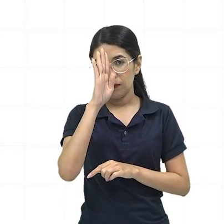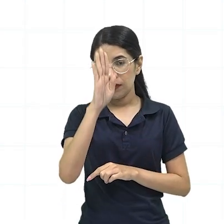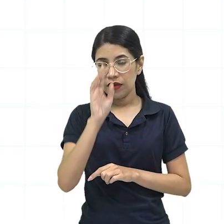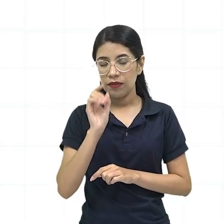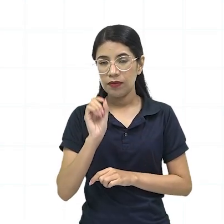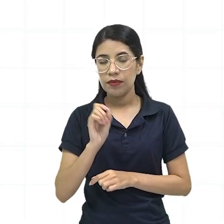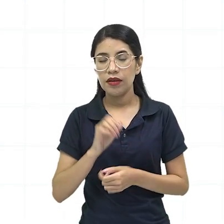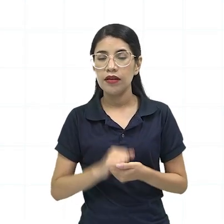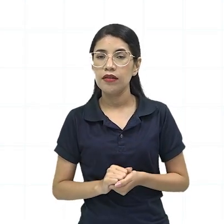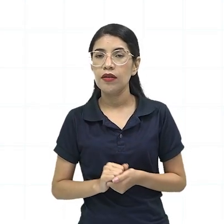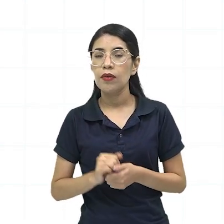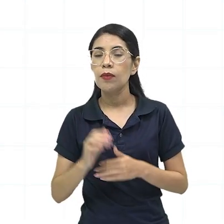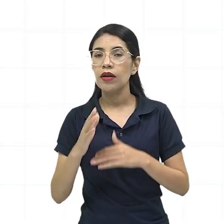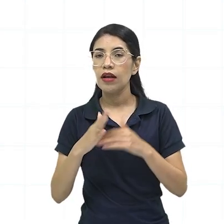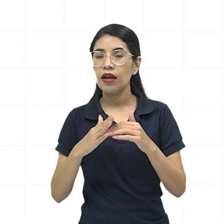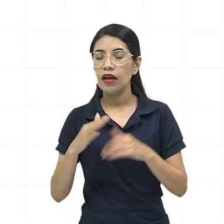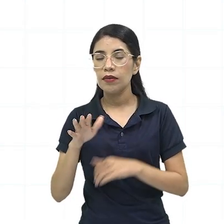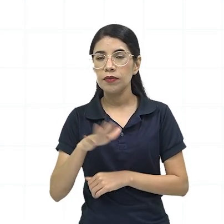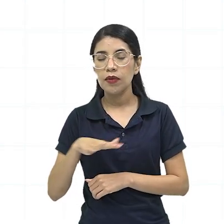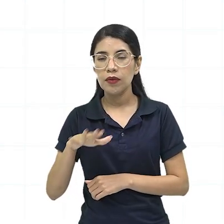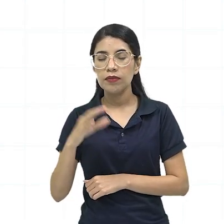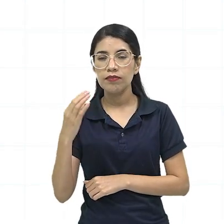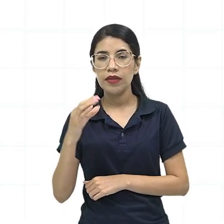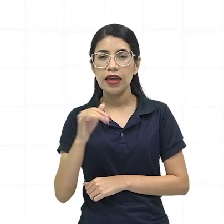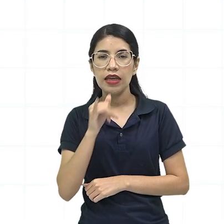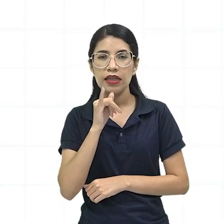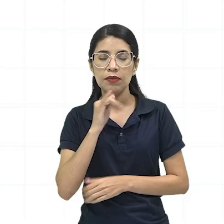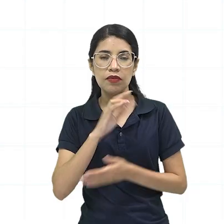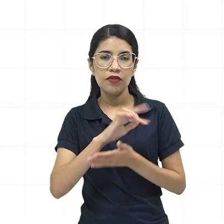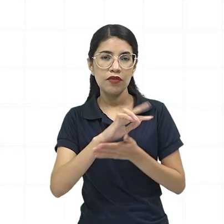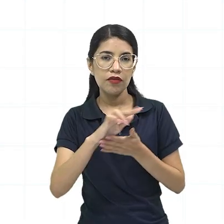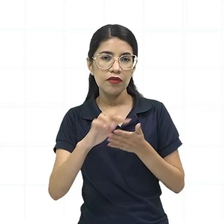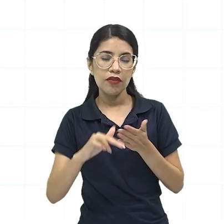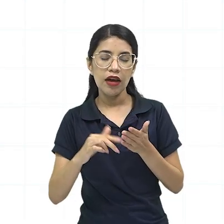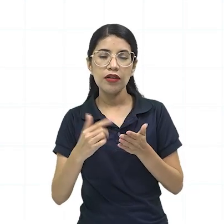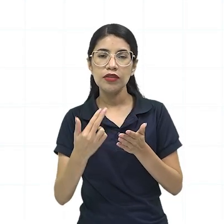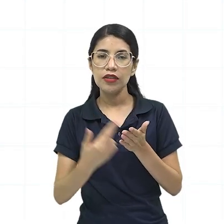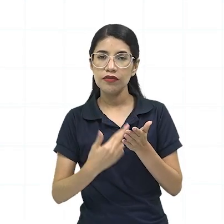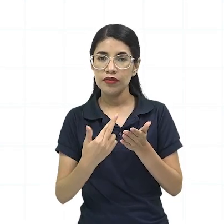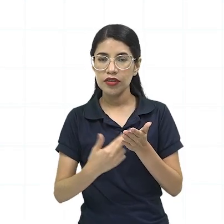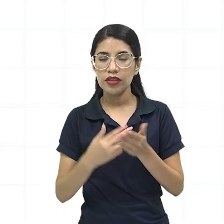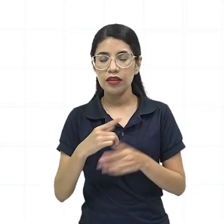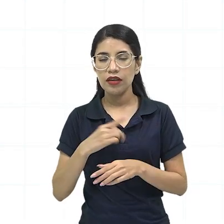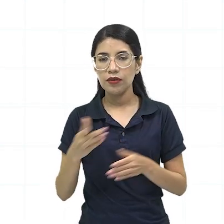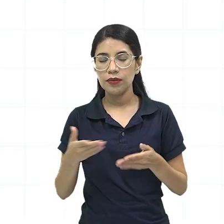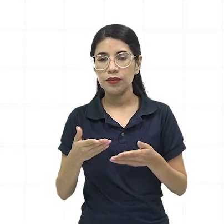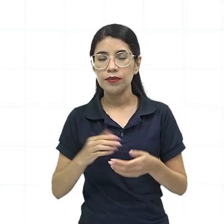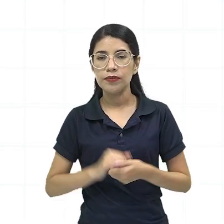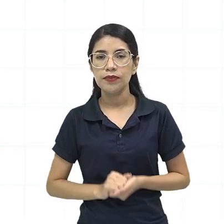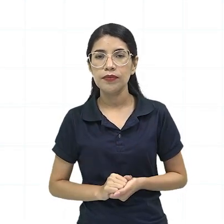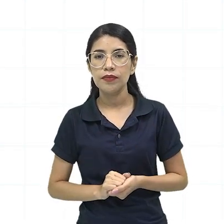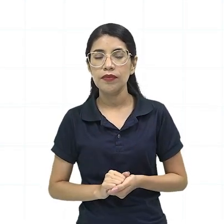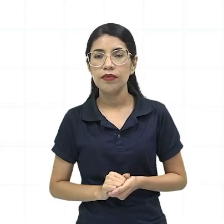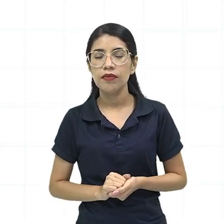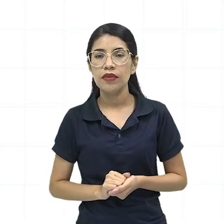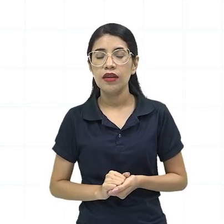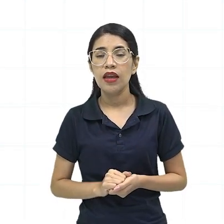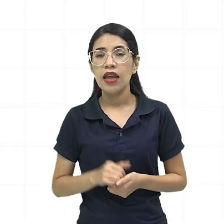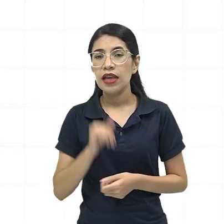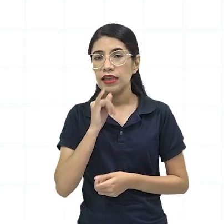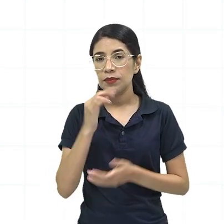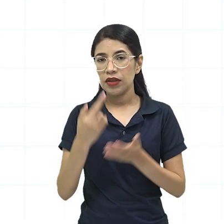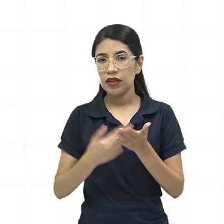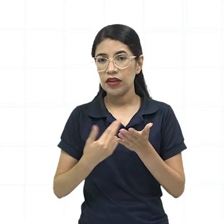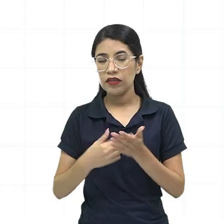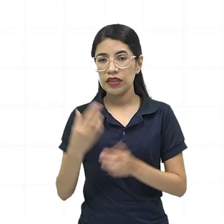especialmente para este fim, como Ciência Hoje, Galileu e Super Interessante. Essa Ciência Hoje